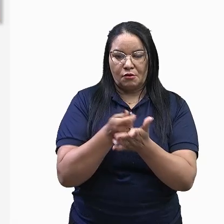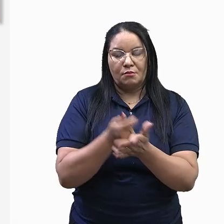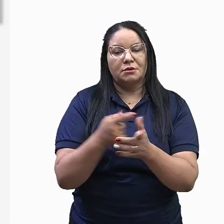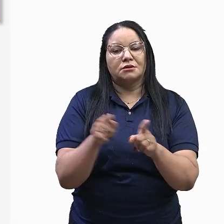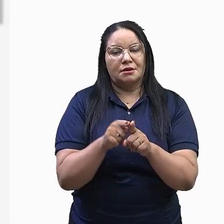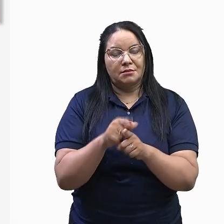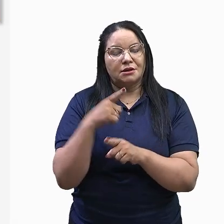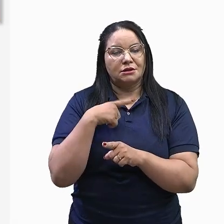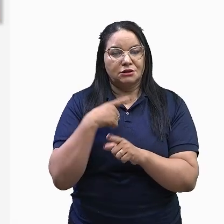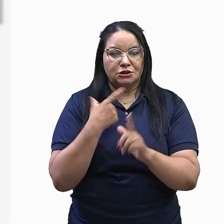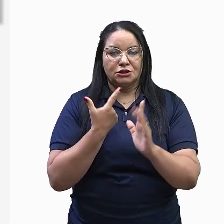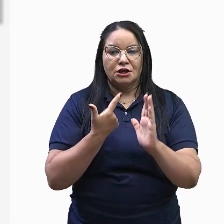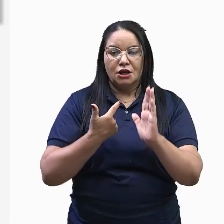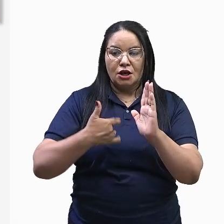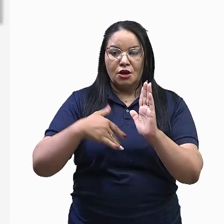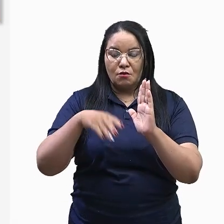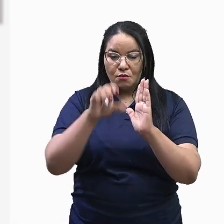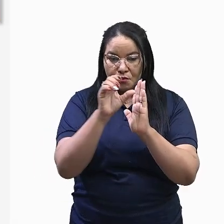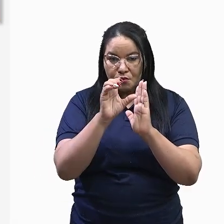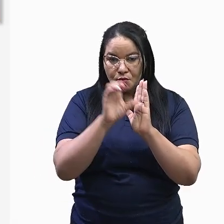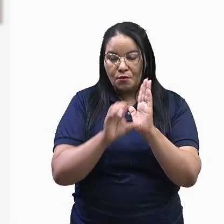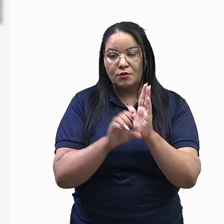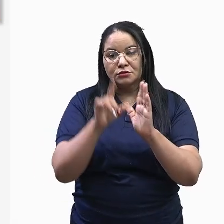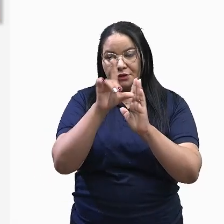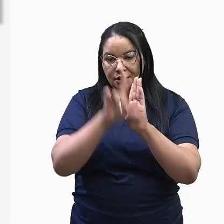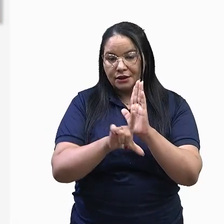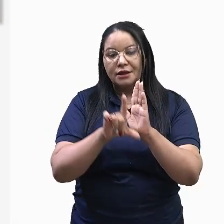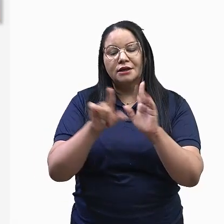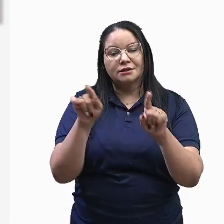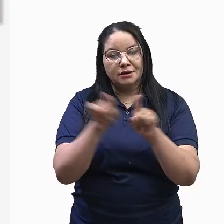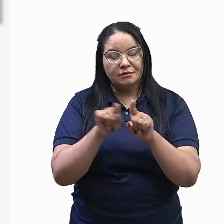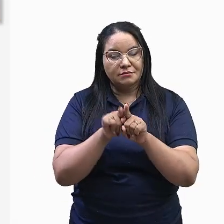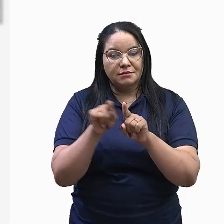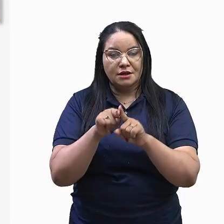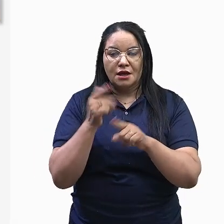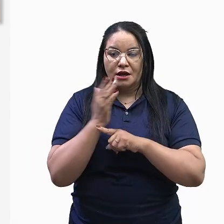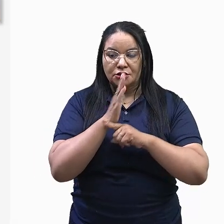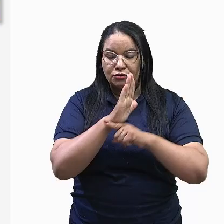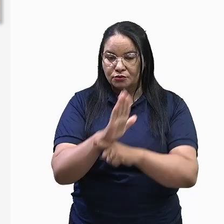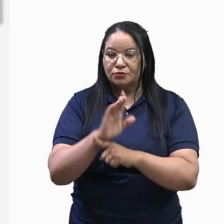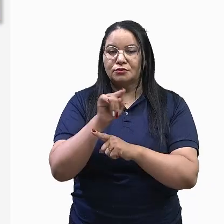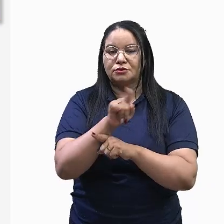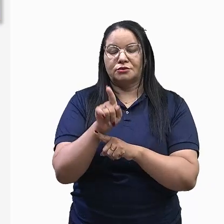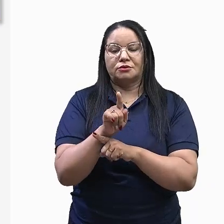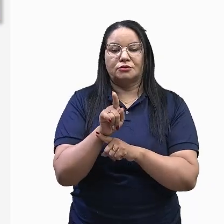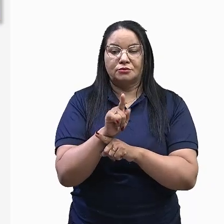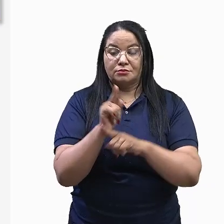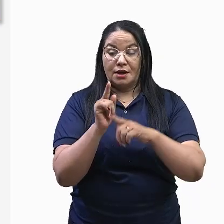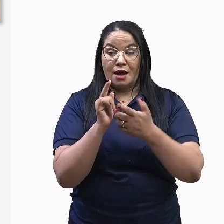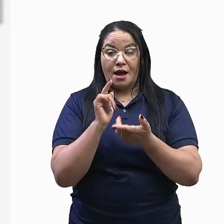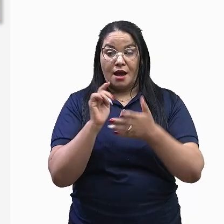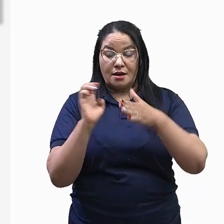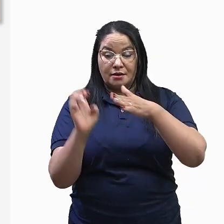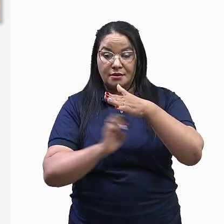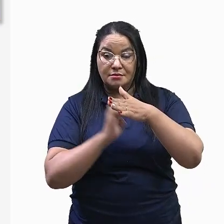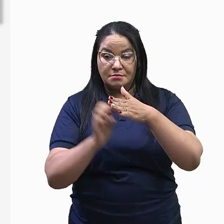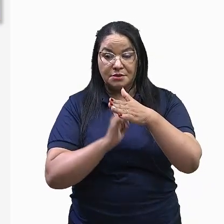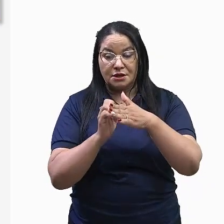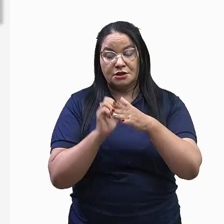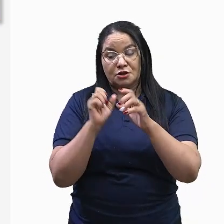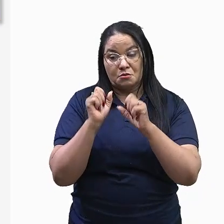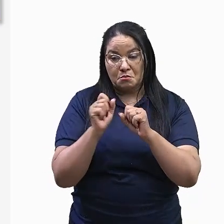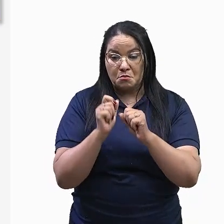código que vai nos defender, né, no momento de a empresa